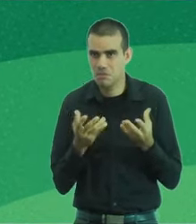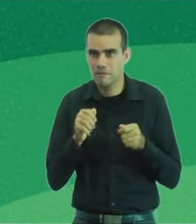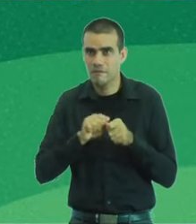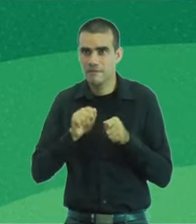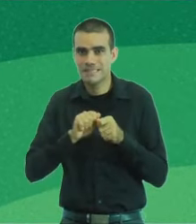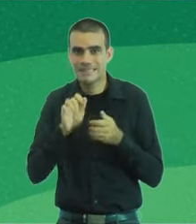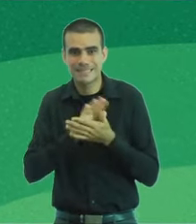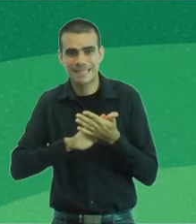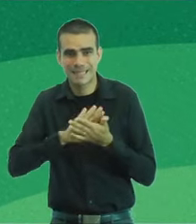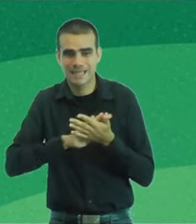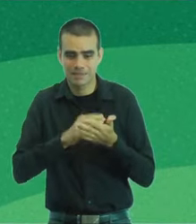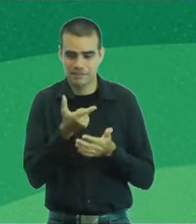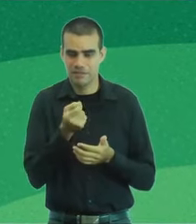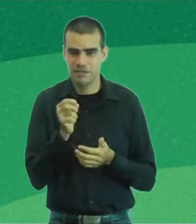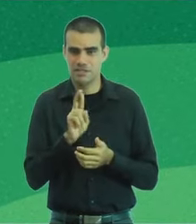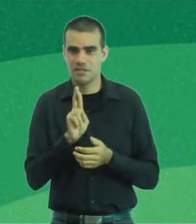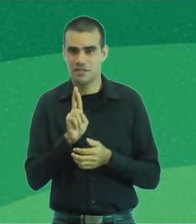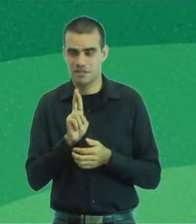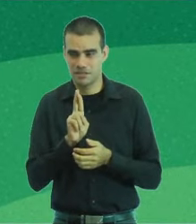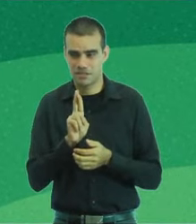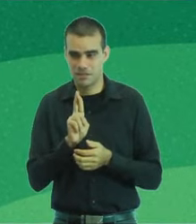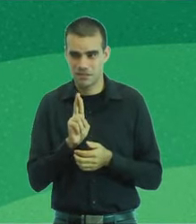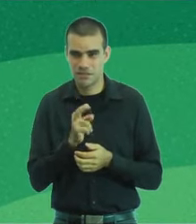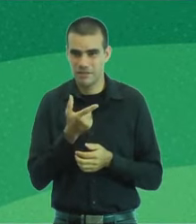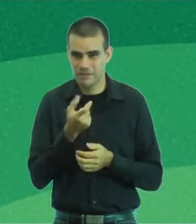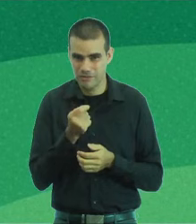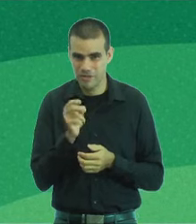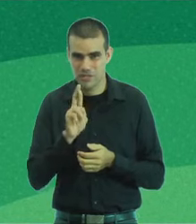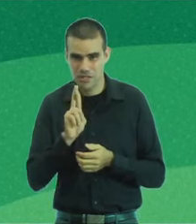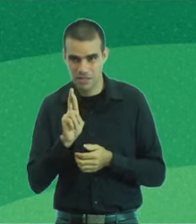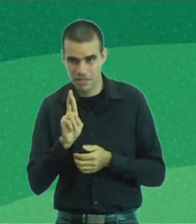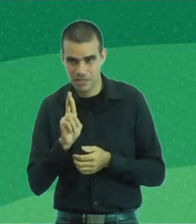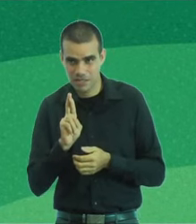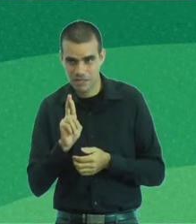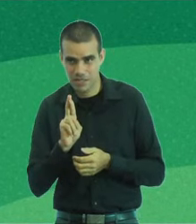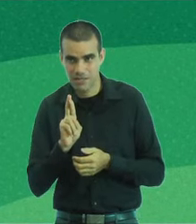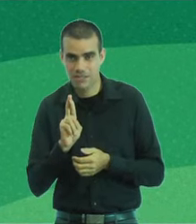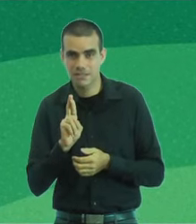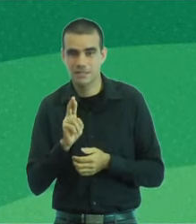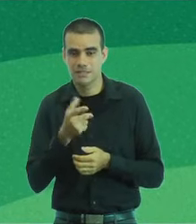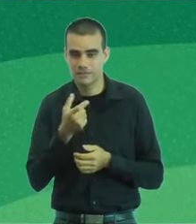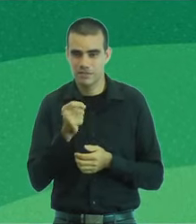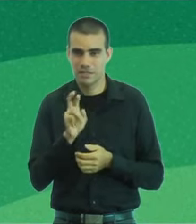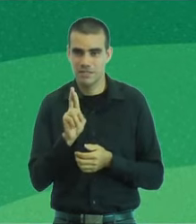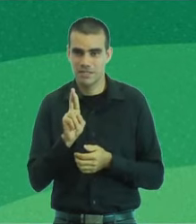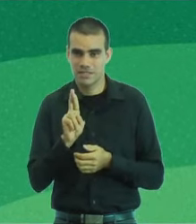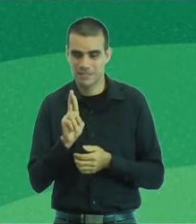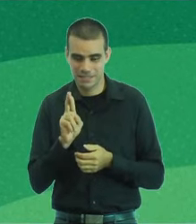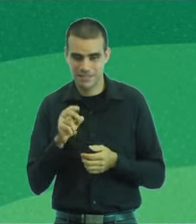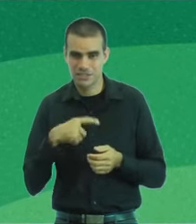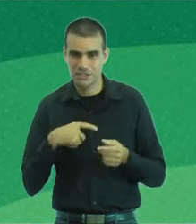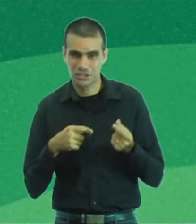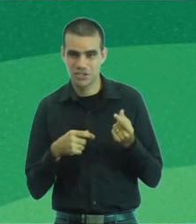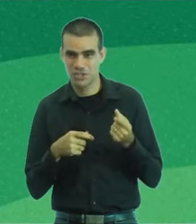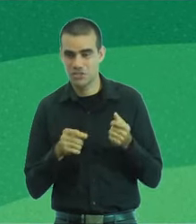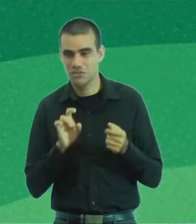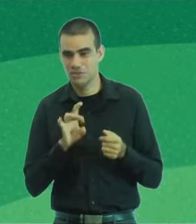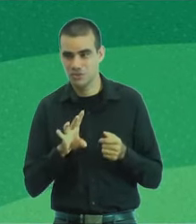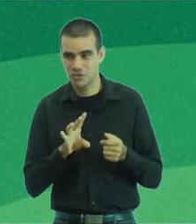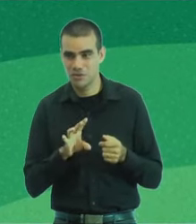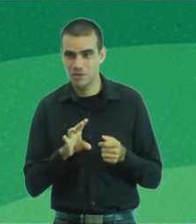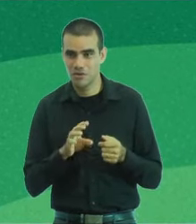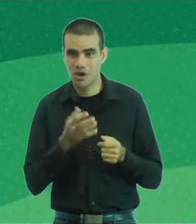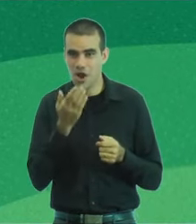porque 20 reais tipo 20 pontos mesmo ele ter realmente 20 conto e alguém falou cara vai